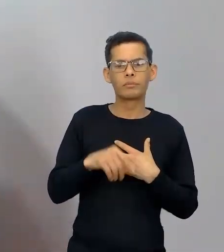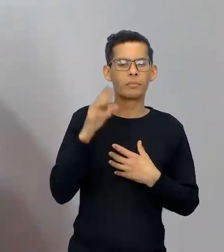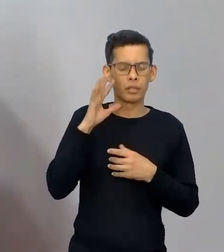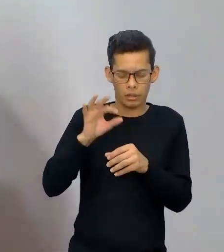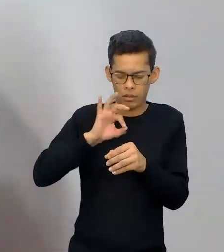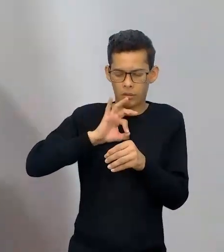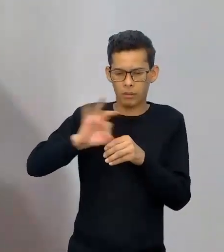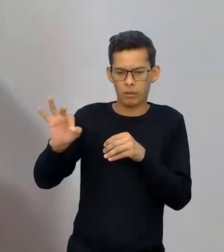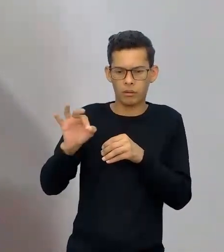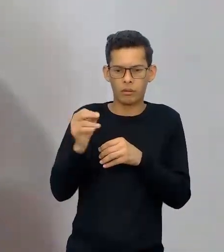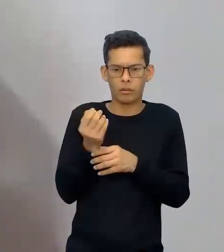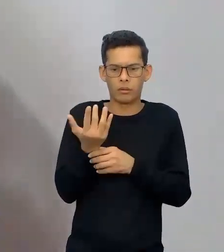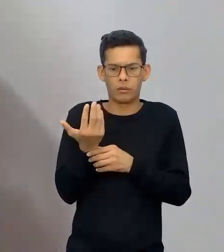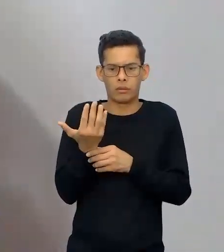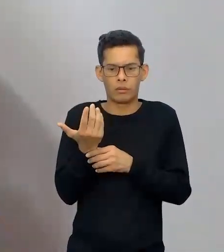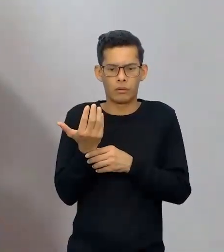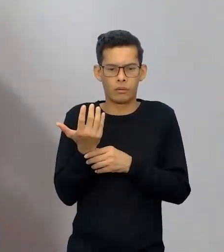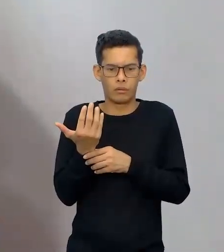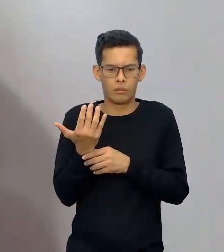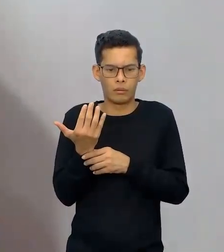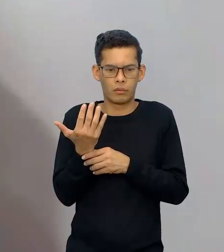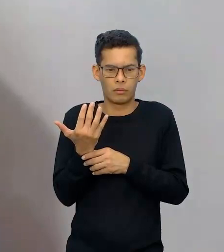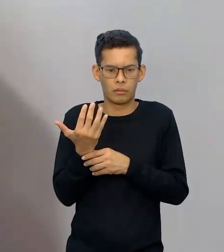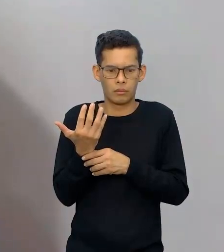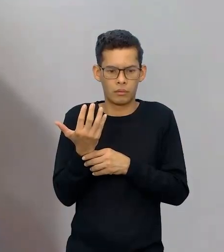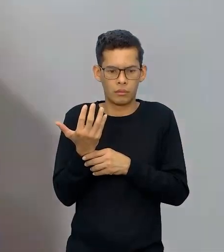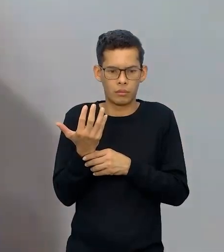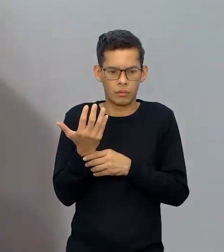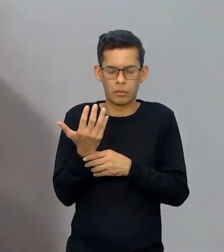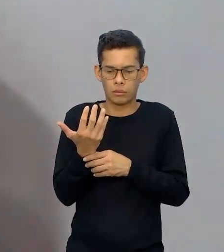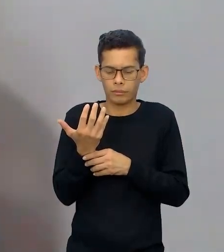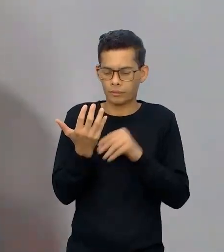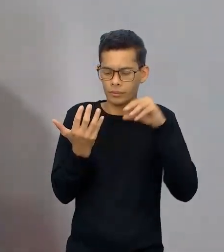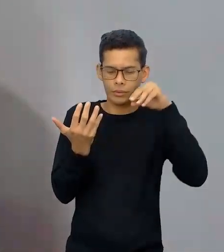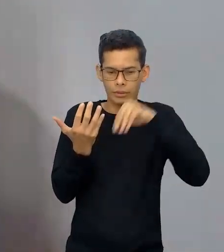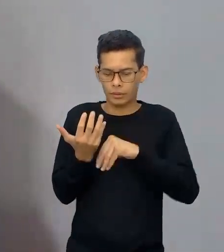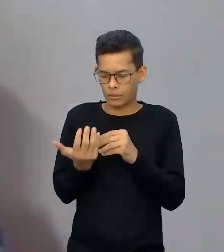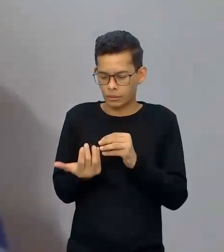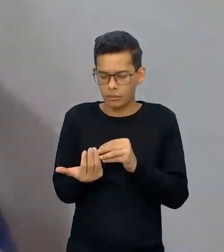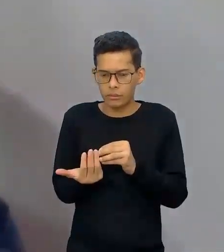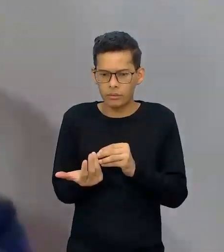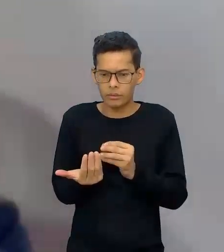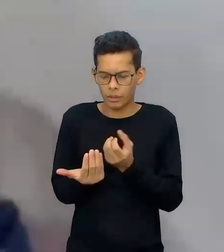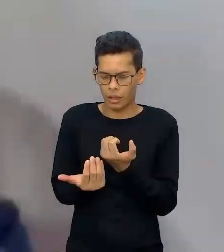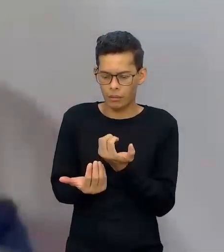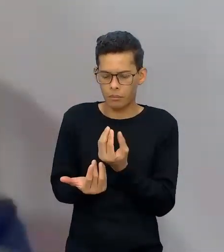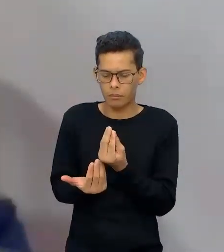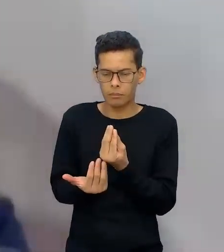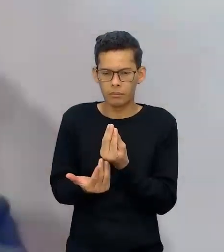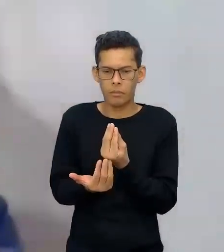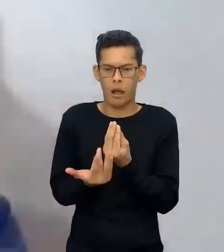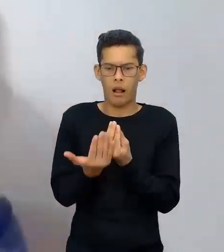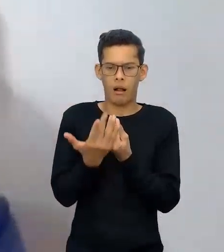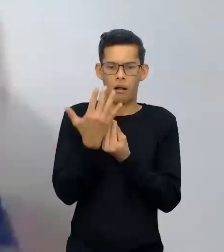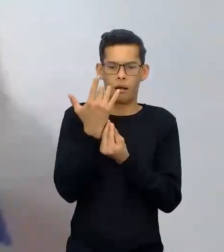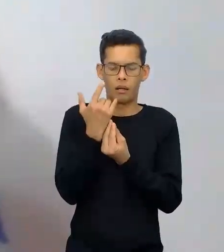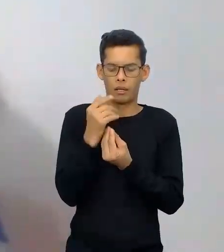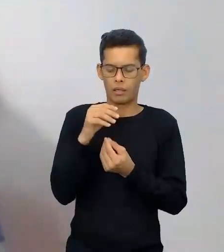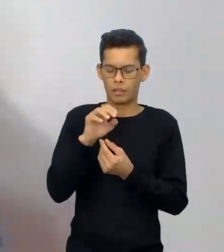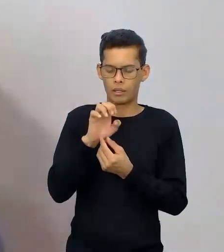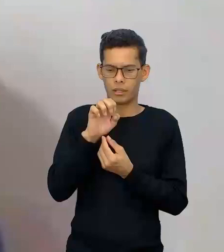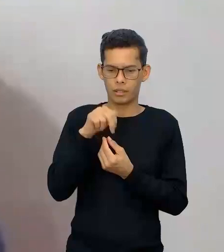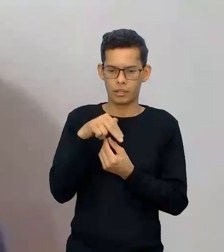fósforo, colocar ele embaixo aqui do enxofre para tentar queimar o enxofre, tá? Bem nessa parte aqui, e